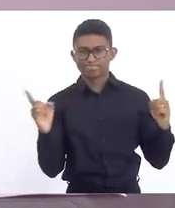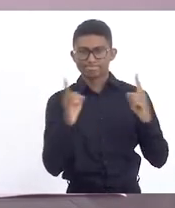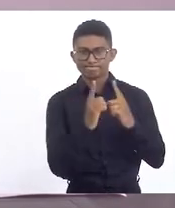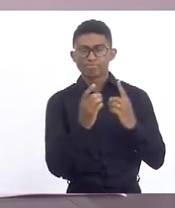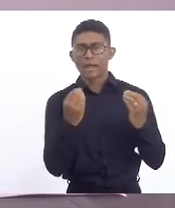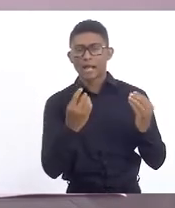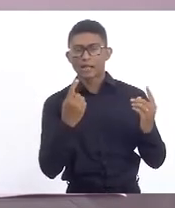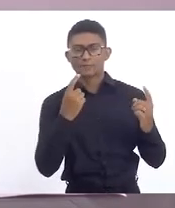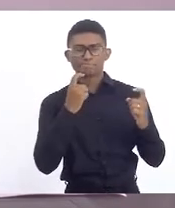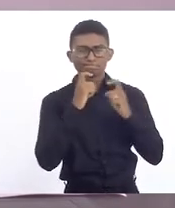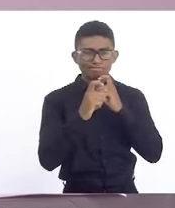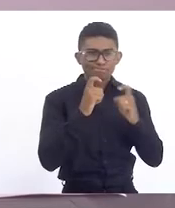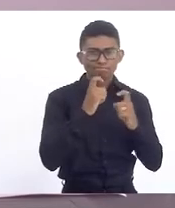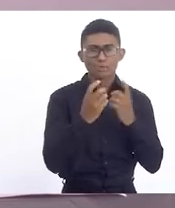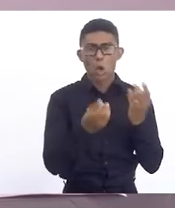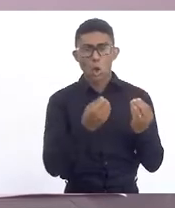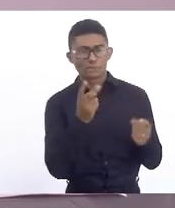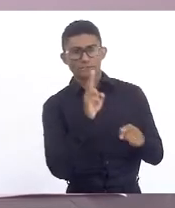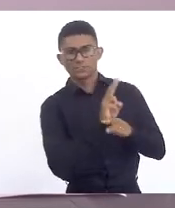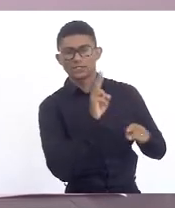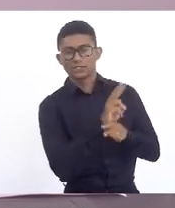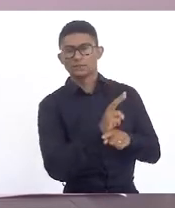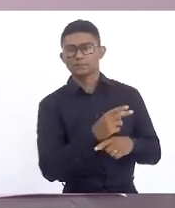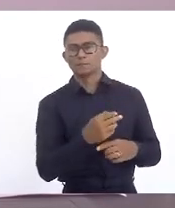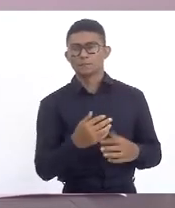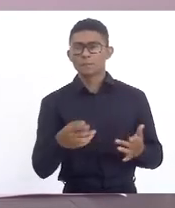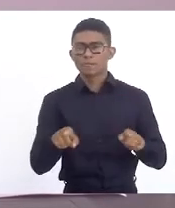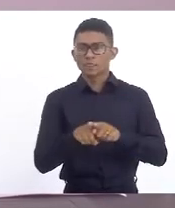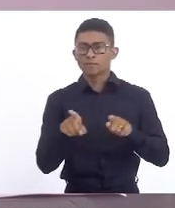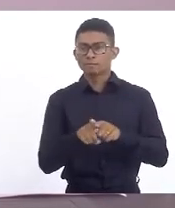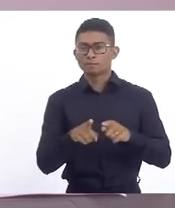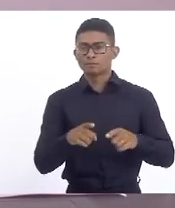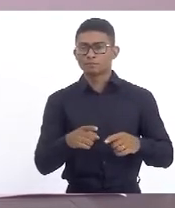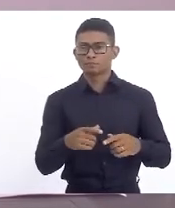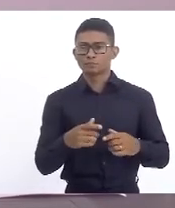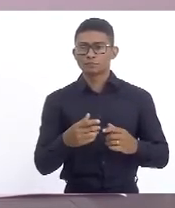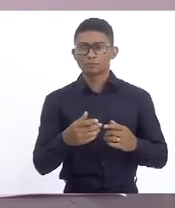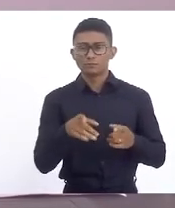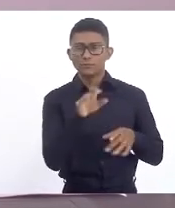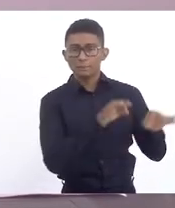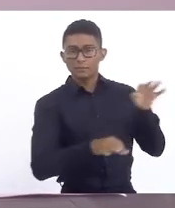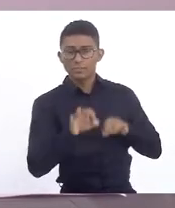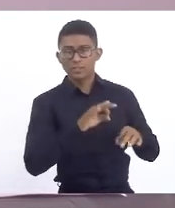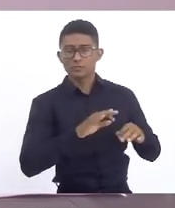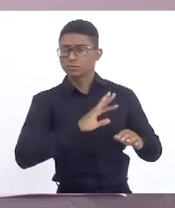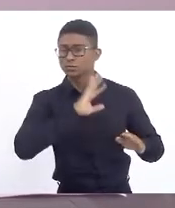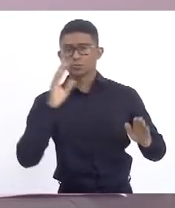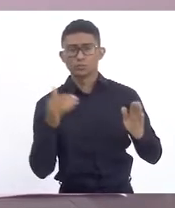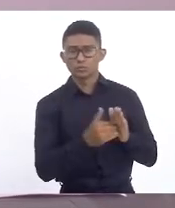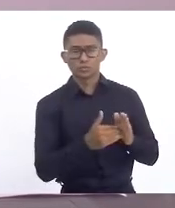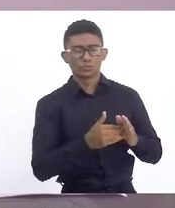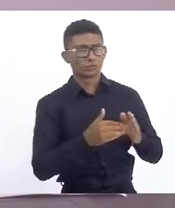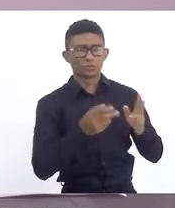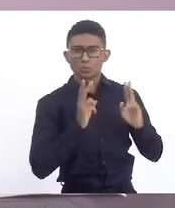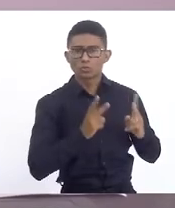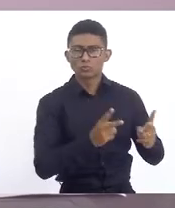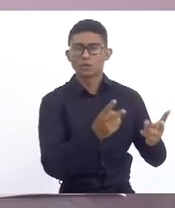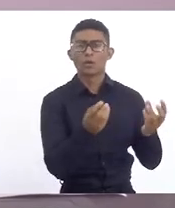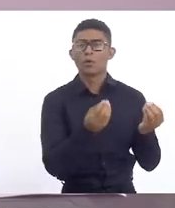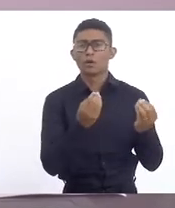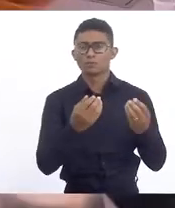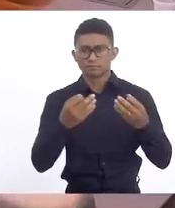exercida essa parte da fiscalização, como também o andamento de todos os projetos que se encontram na SEDAI. Correto, deputado